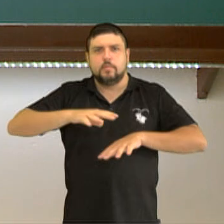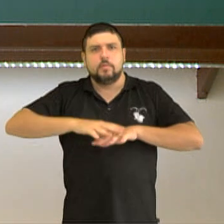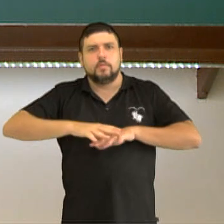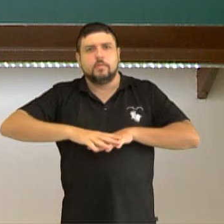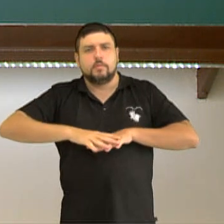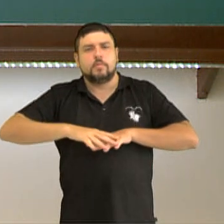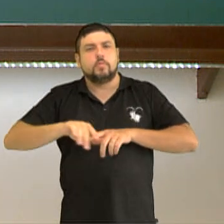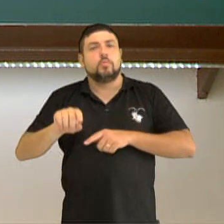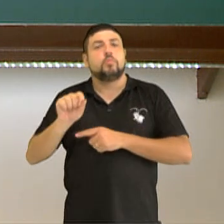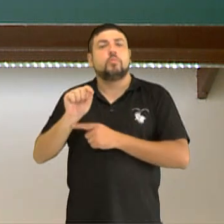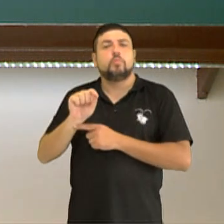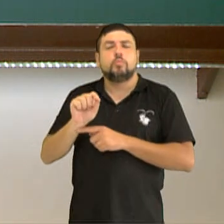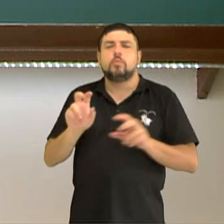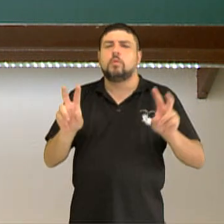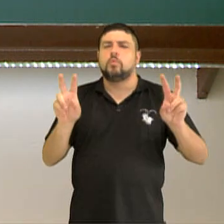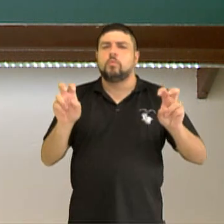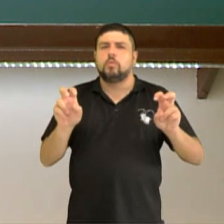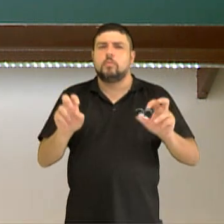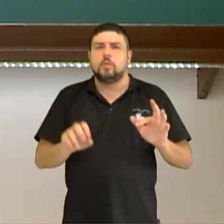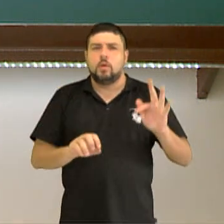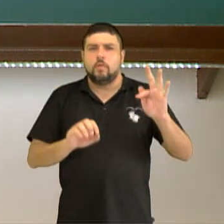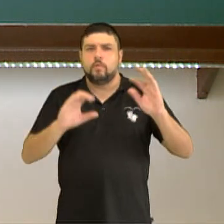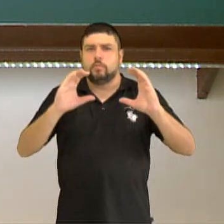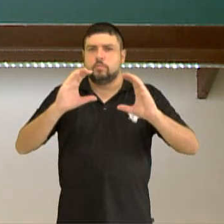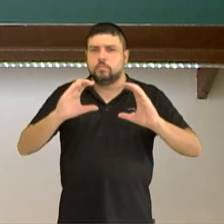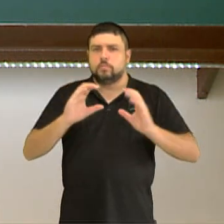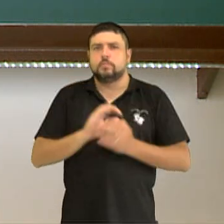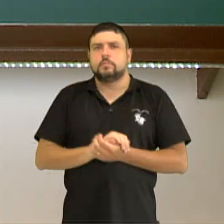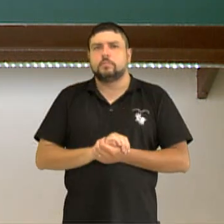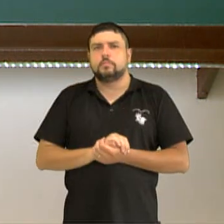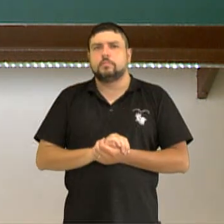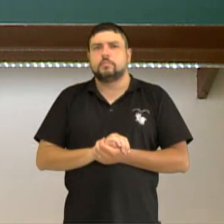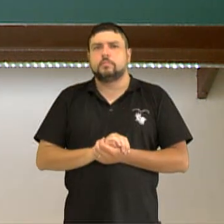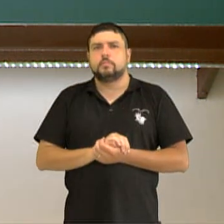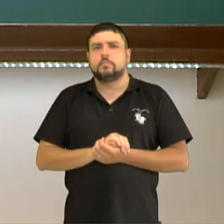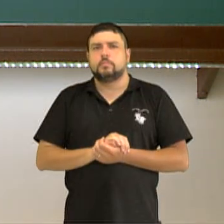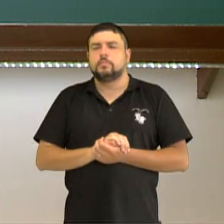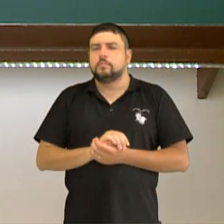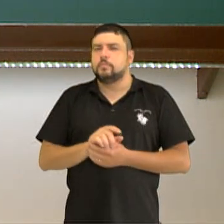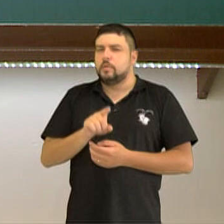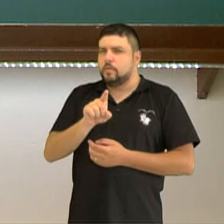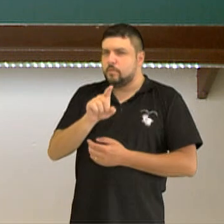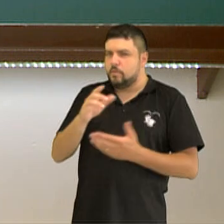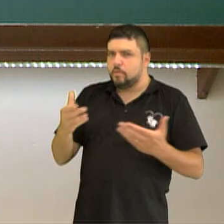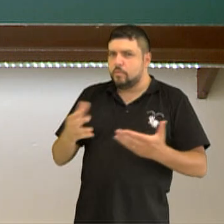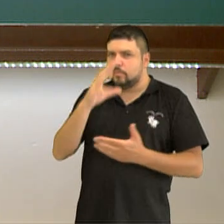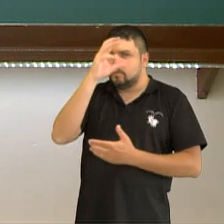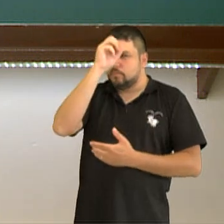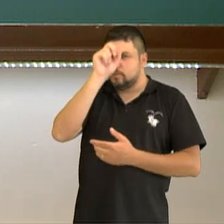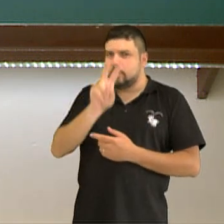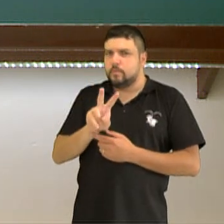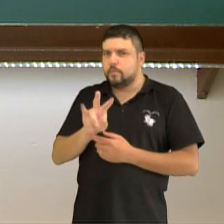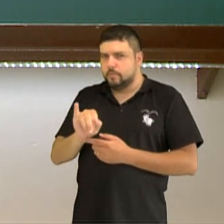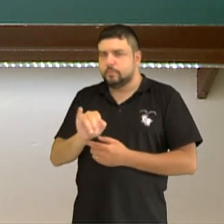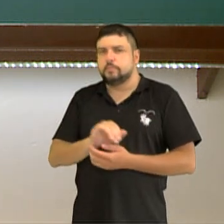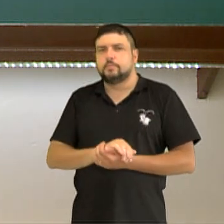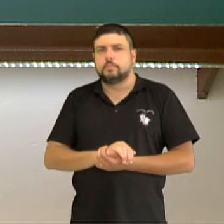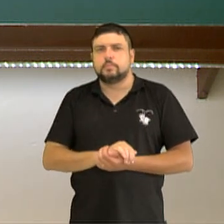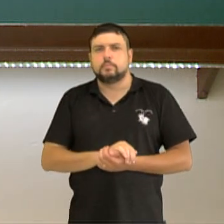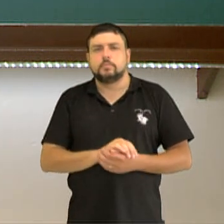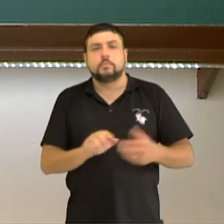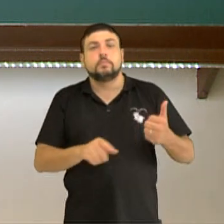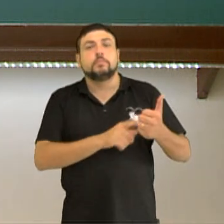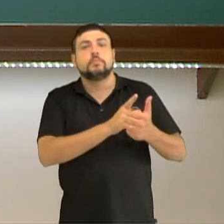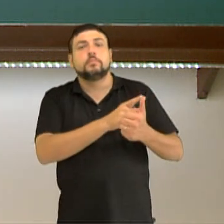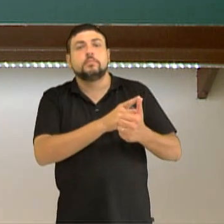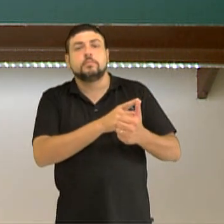ainda funções. Veja o que você vai sair sabendo desta nossa aula. Identificar diferentes